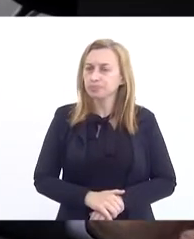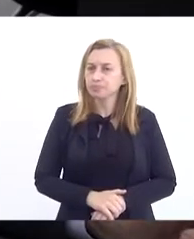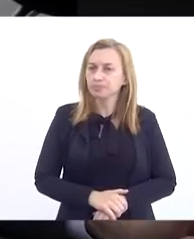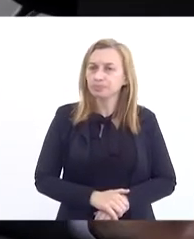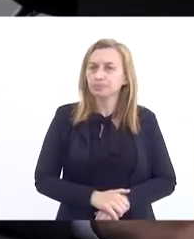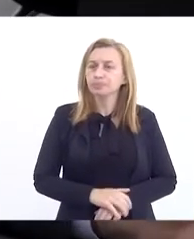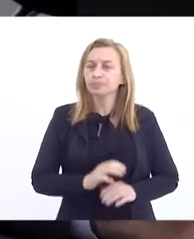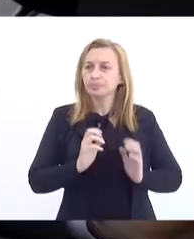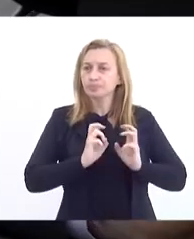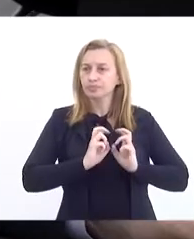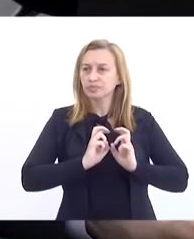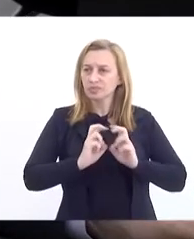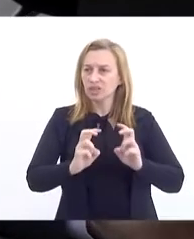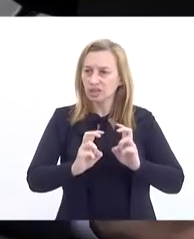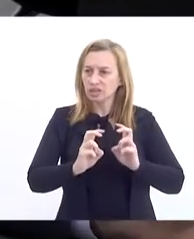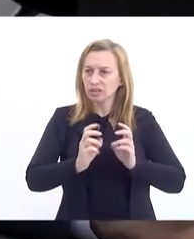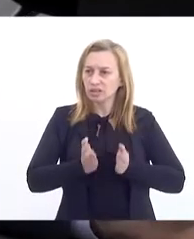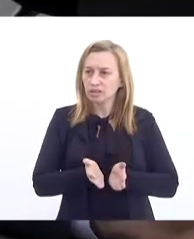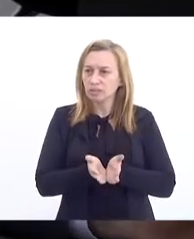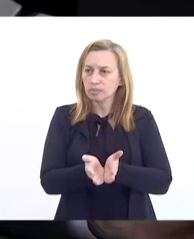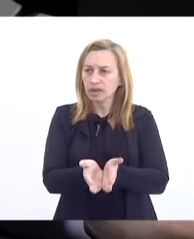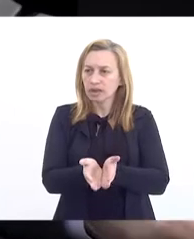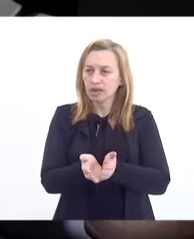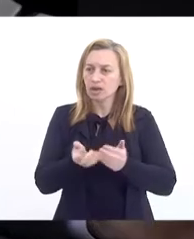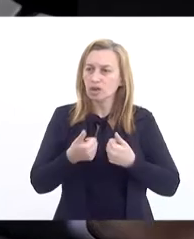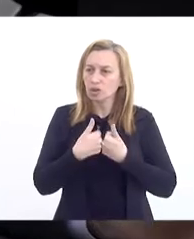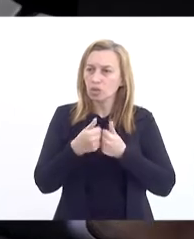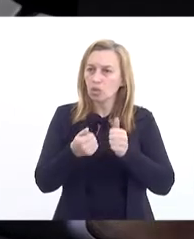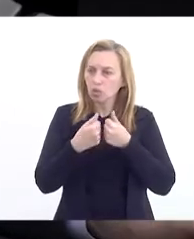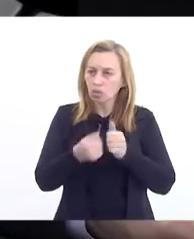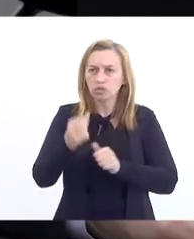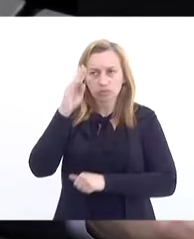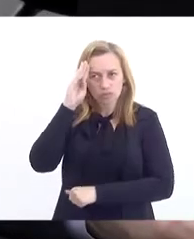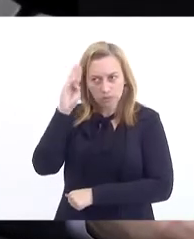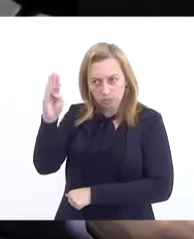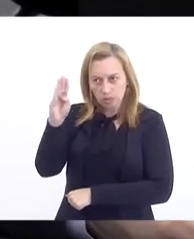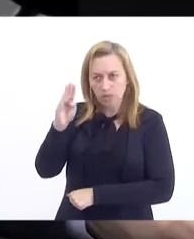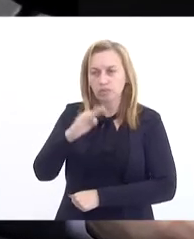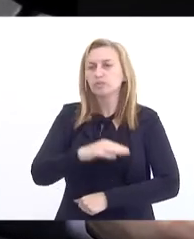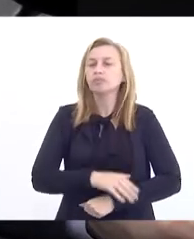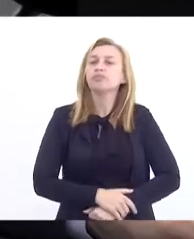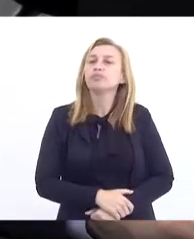que é trem, barca e ônibus, né, principalmente,